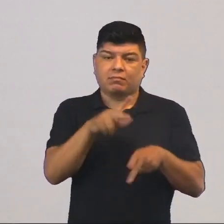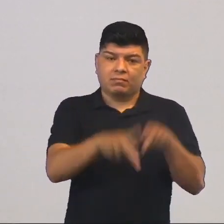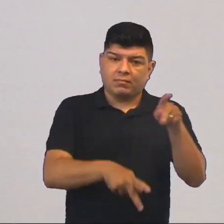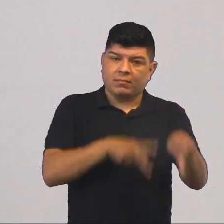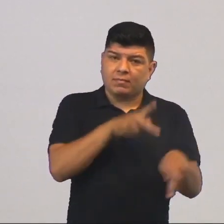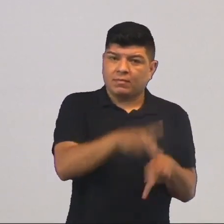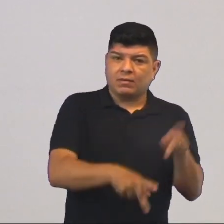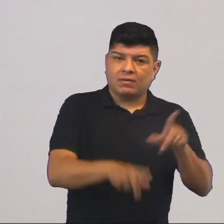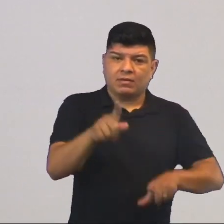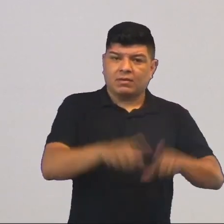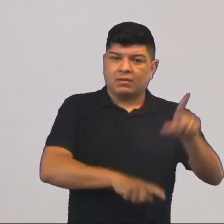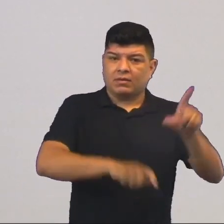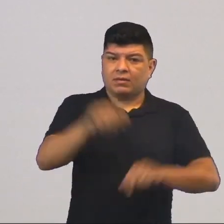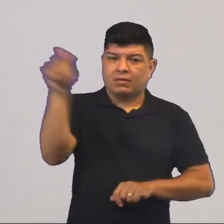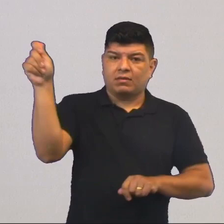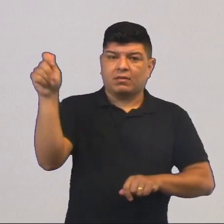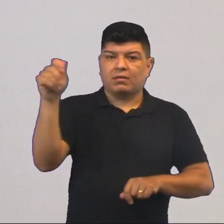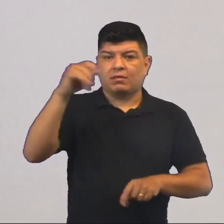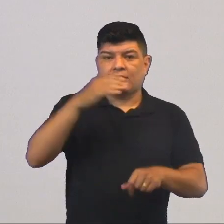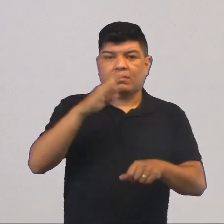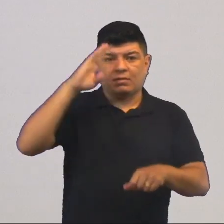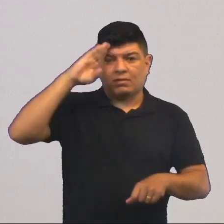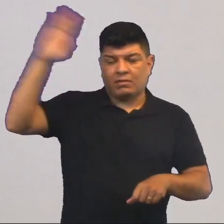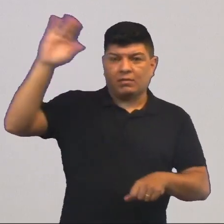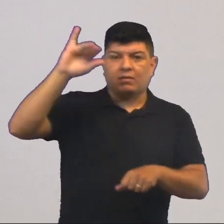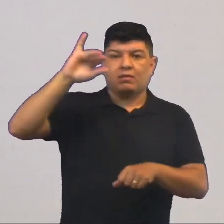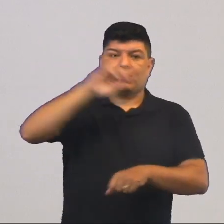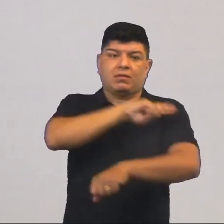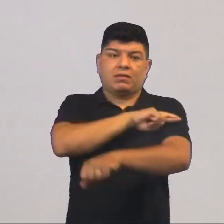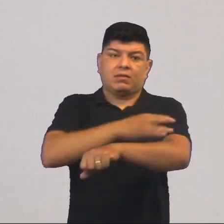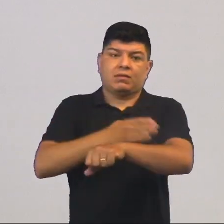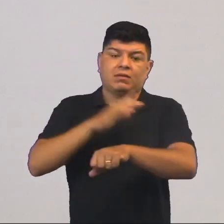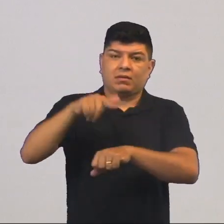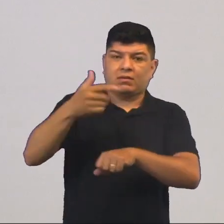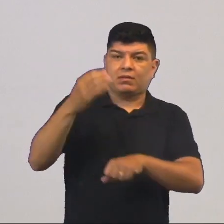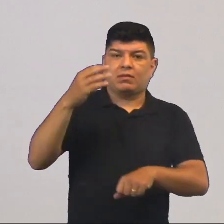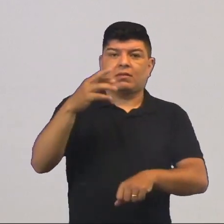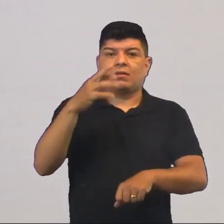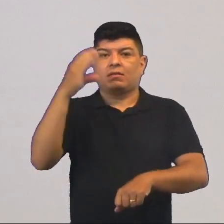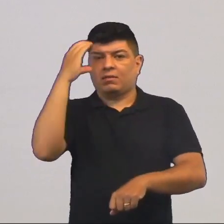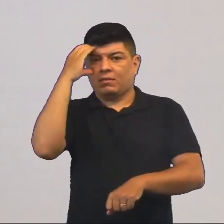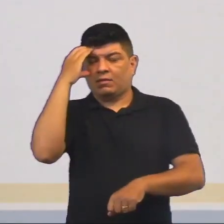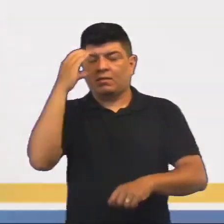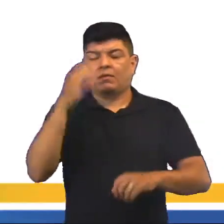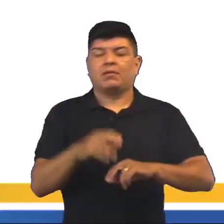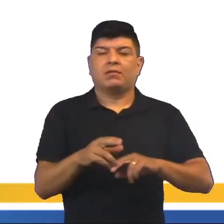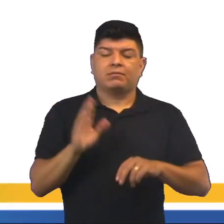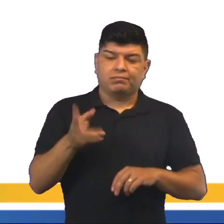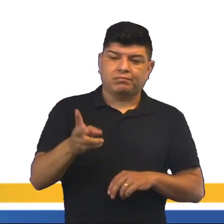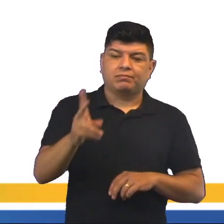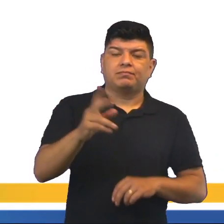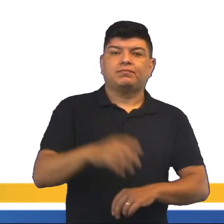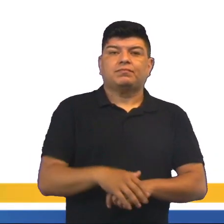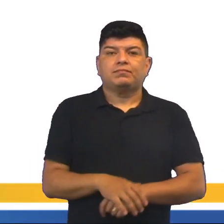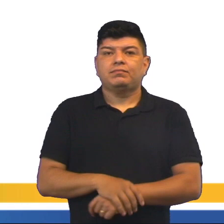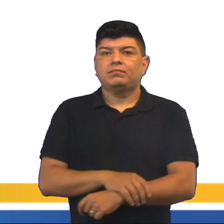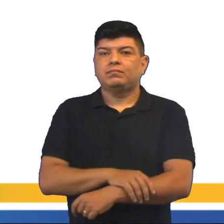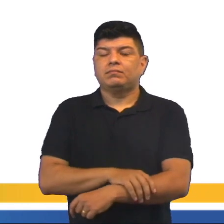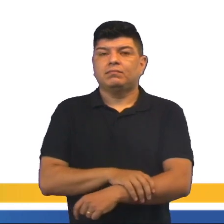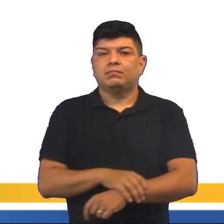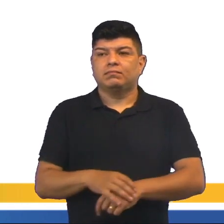população acreana tende a se concentrar mais na capital e, em seguida, Cruzeiro do Sul, e assim por diante.